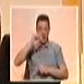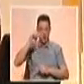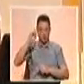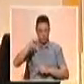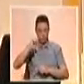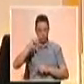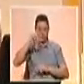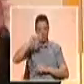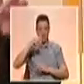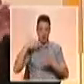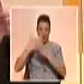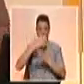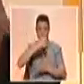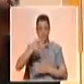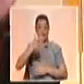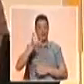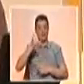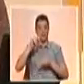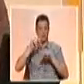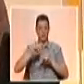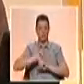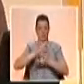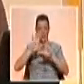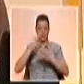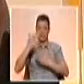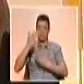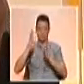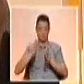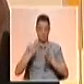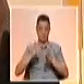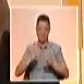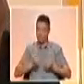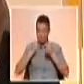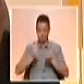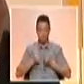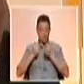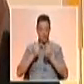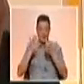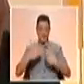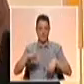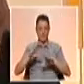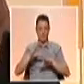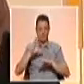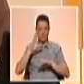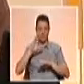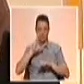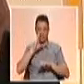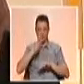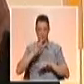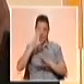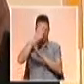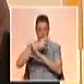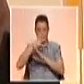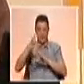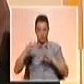2015. Claro que esse horizonte já era, porque não vamos conseguir. Não, e não vamos, e foi admitido nos planos